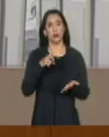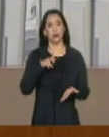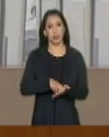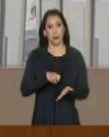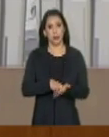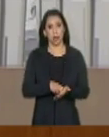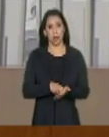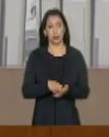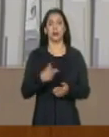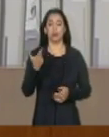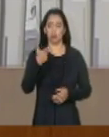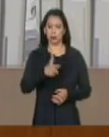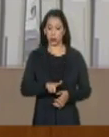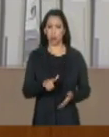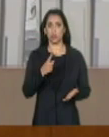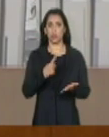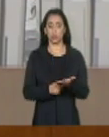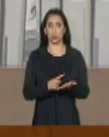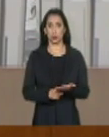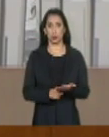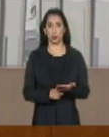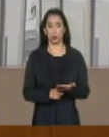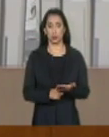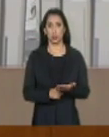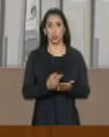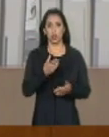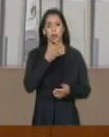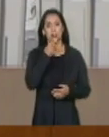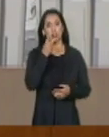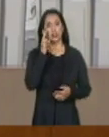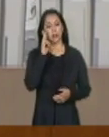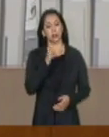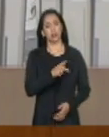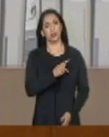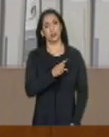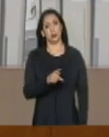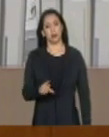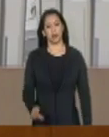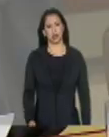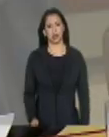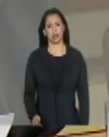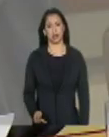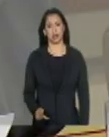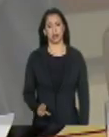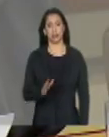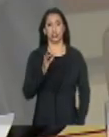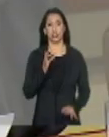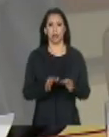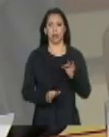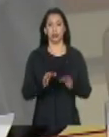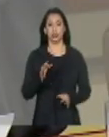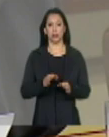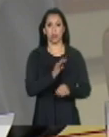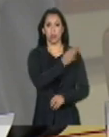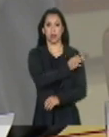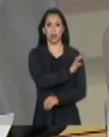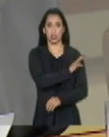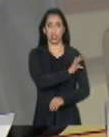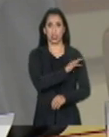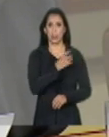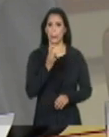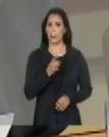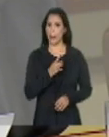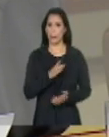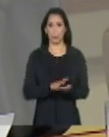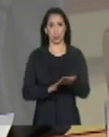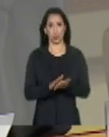vários ainda estão cumprindo. Senhor presidente, mas de qualquer maneira... Quer dizer, aqui ministro Luiz Fux. Na técnica. Aqui ninguém tem medo de nada nem